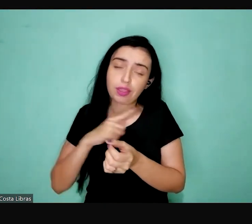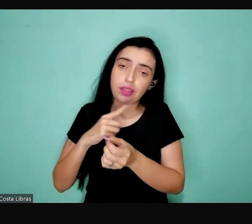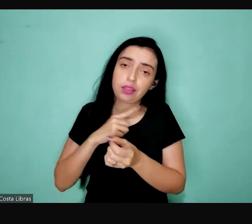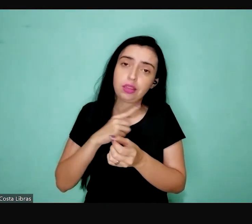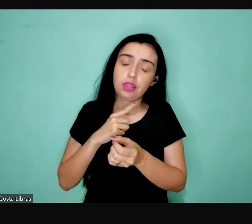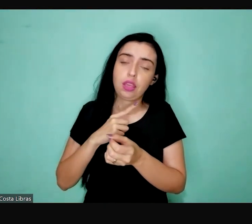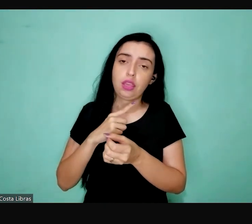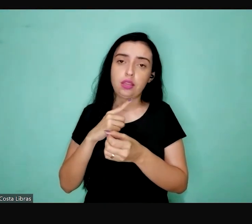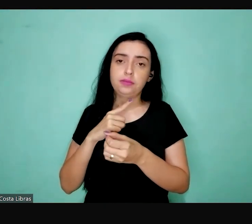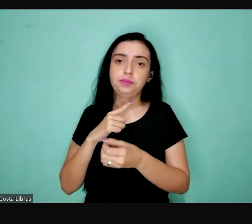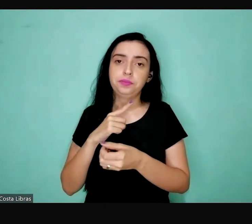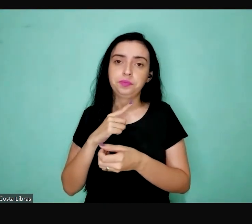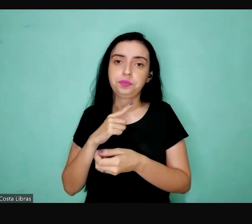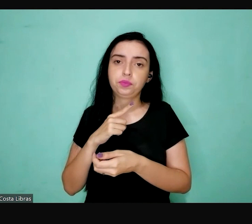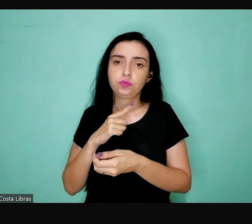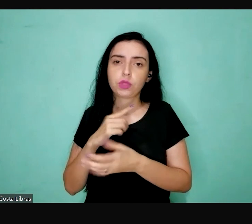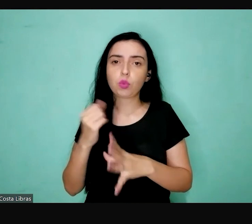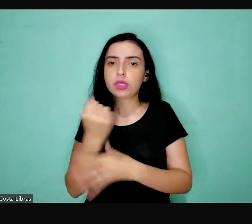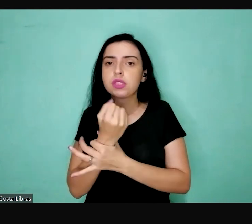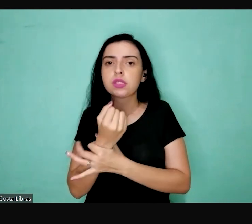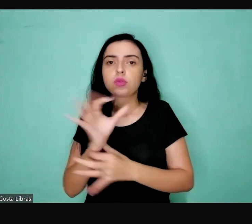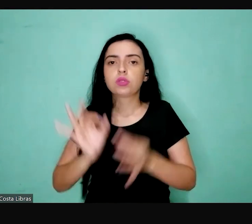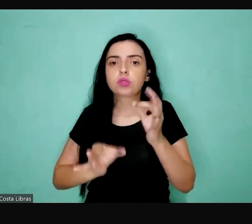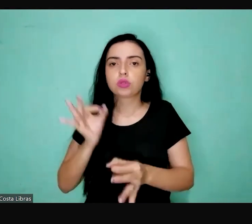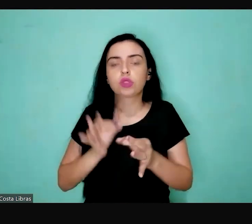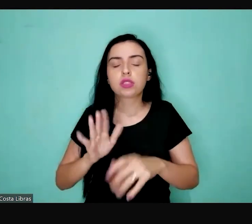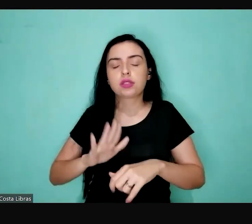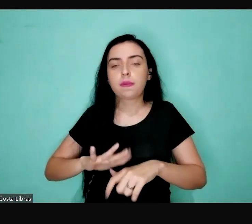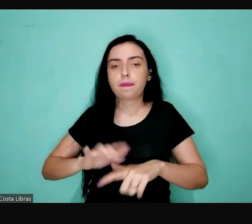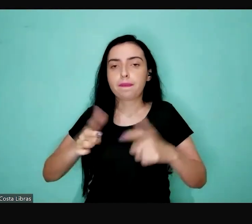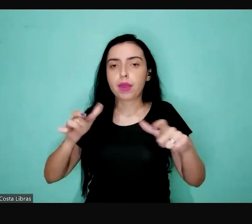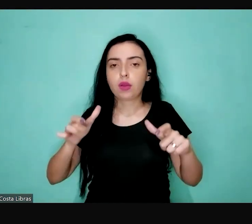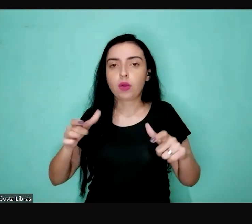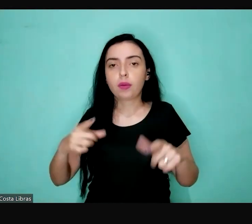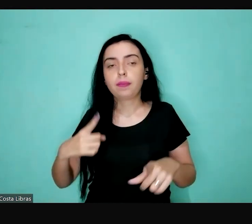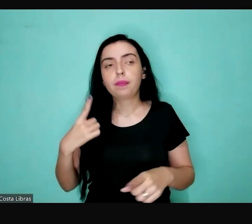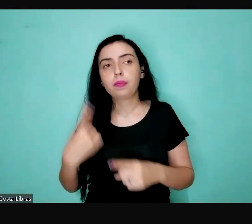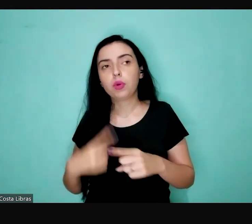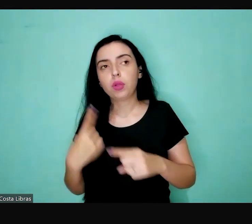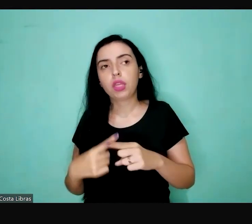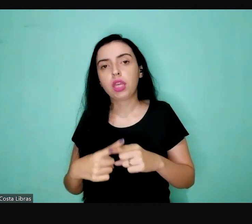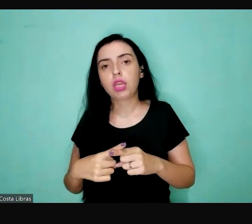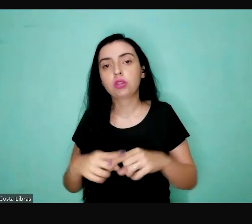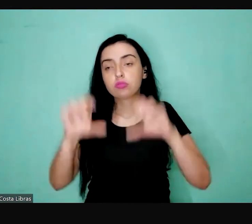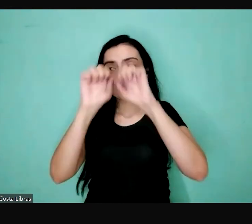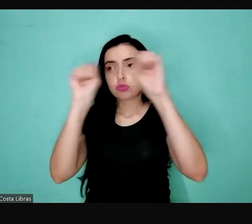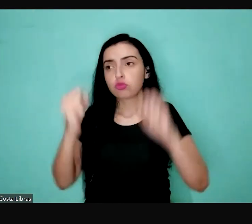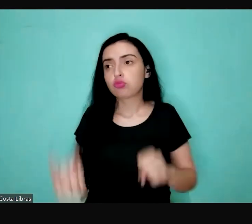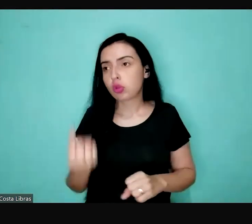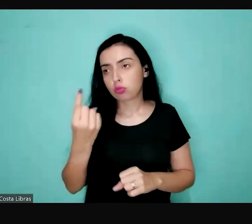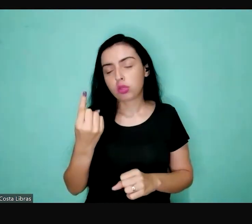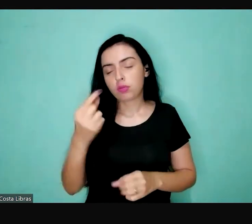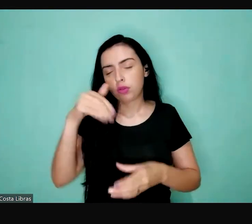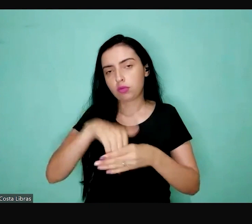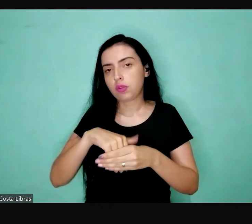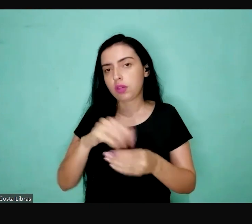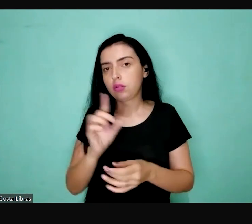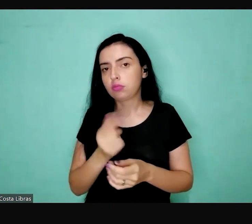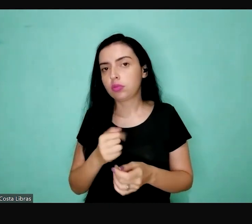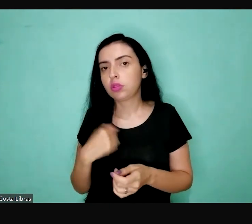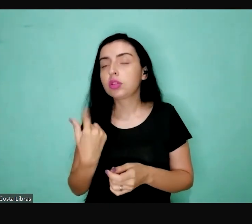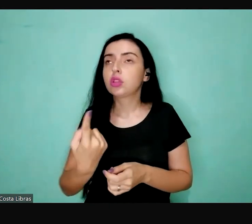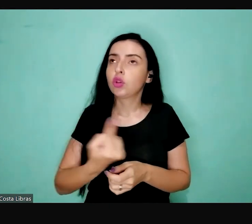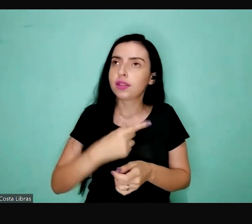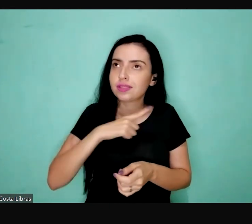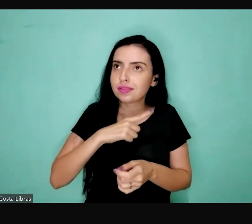uma segurança jurídica maior, porque de certa forma é só um tribunal que vai julgar. E mesmo que nós tenhamos o